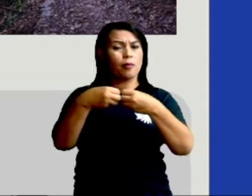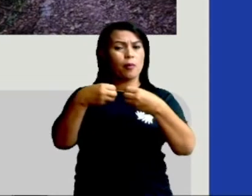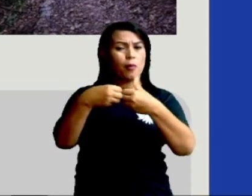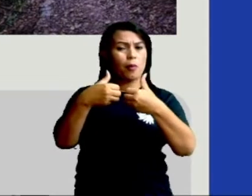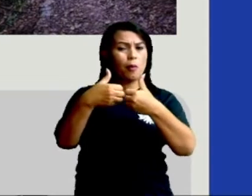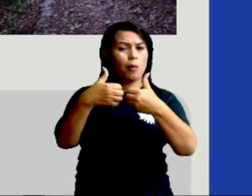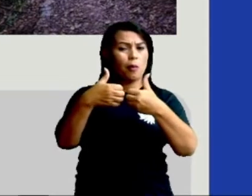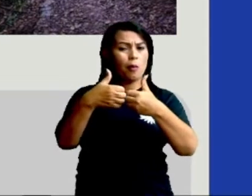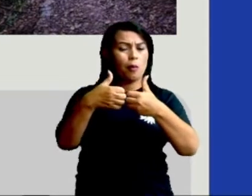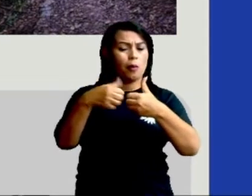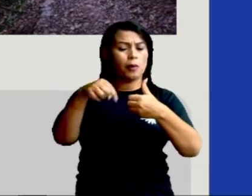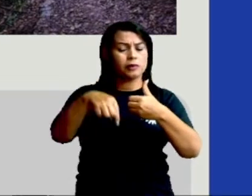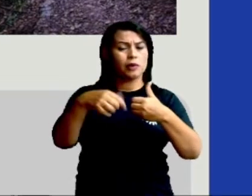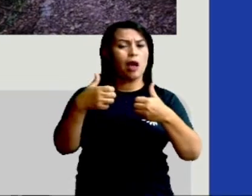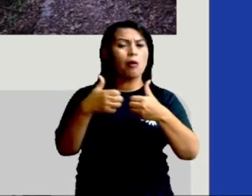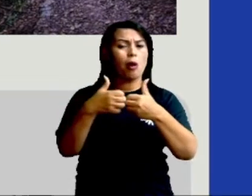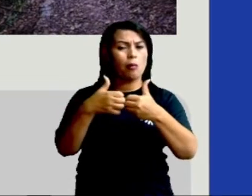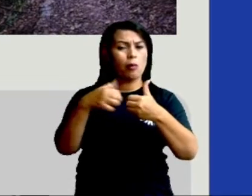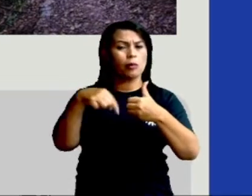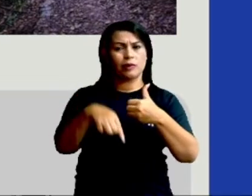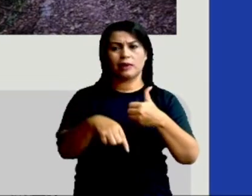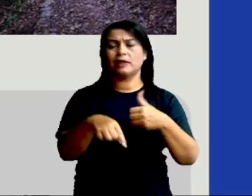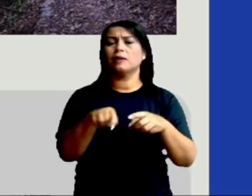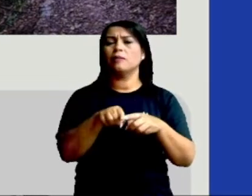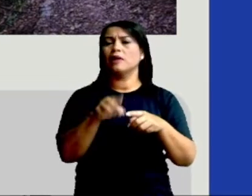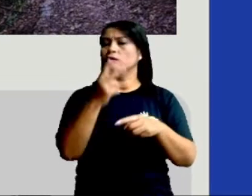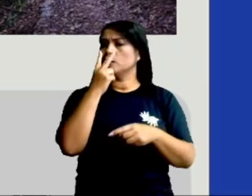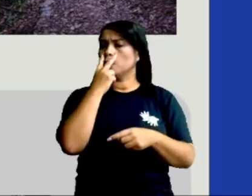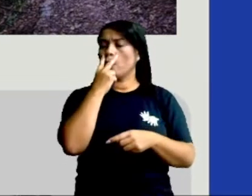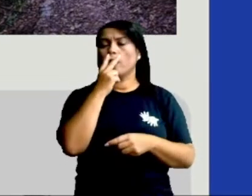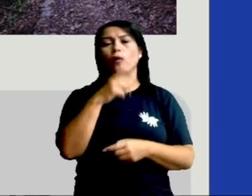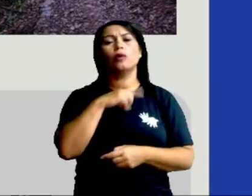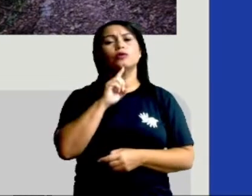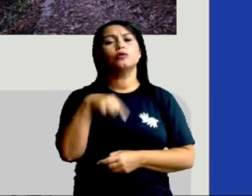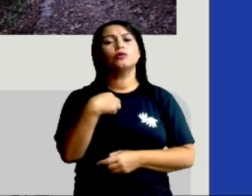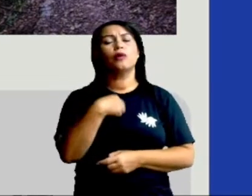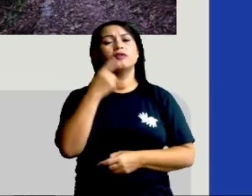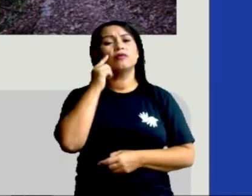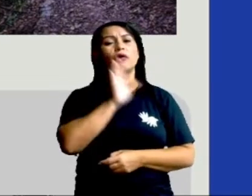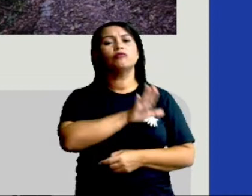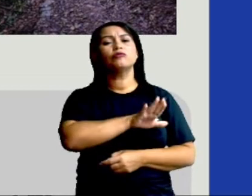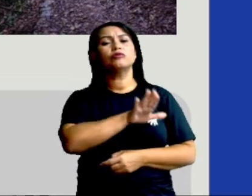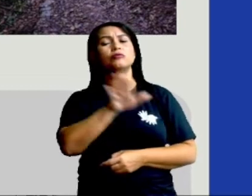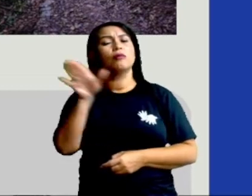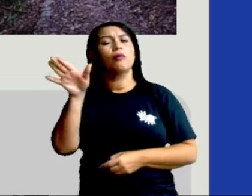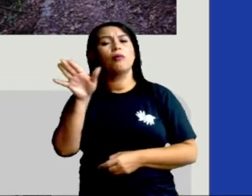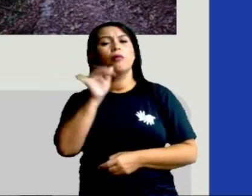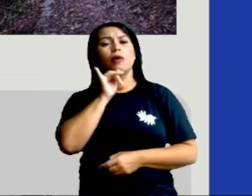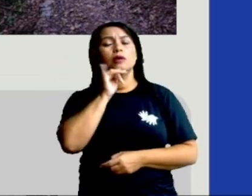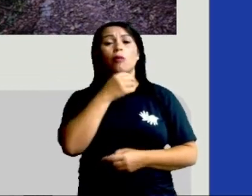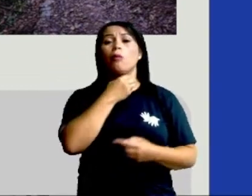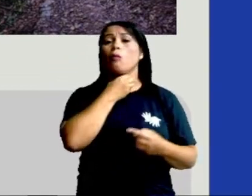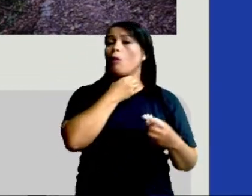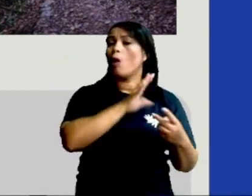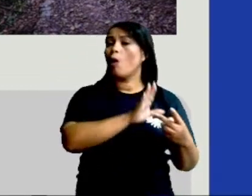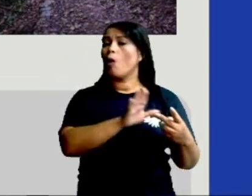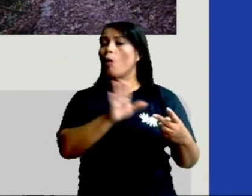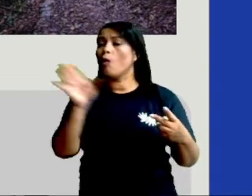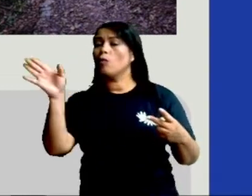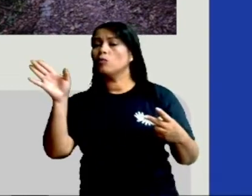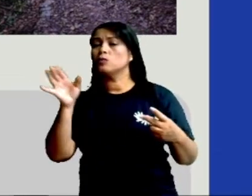da gente Dessa região com de nós estamos que Vitória de Santo Antão quando a gente segue ali para aquela região passando pombos